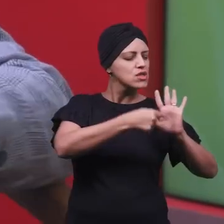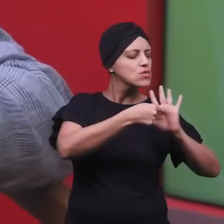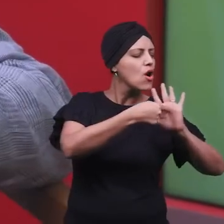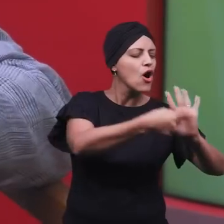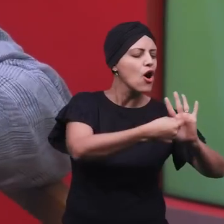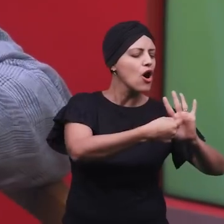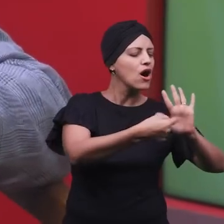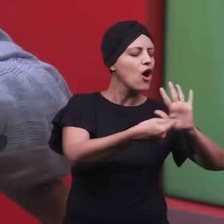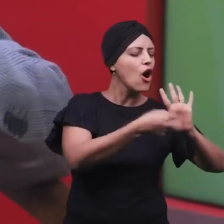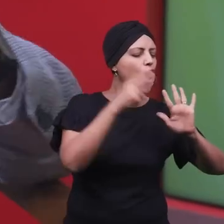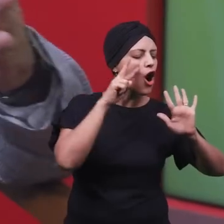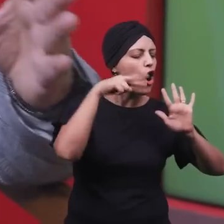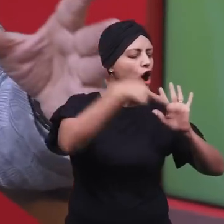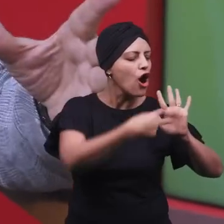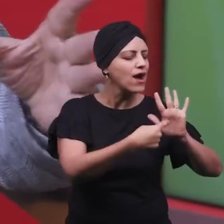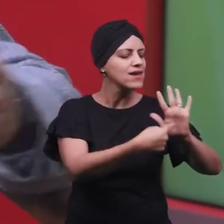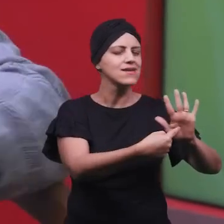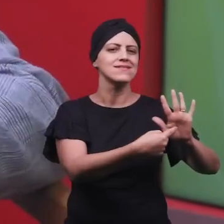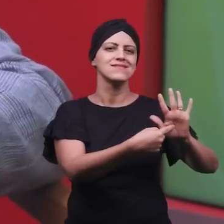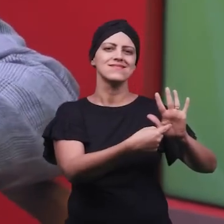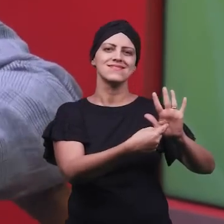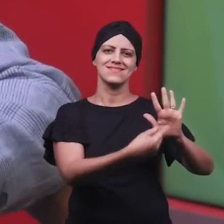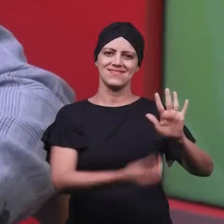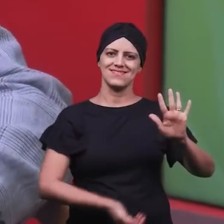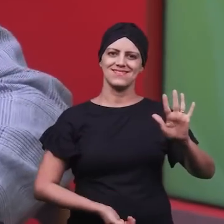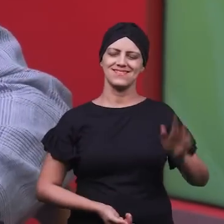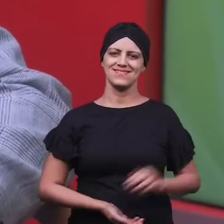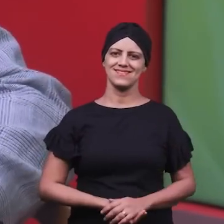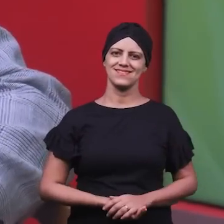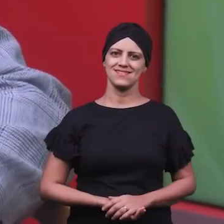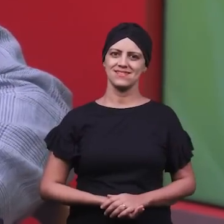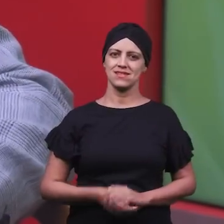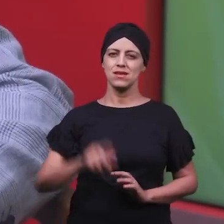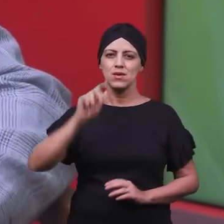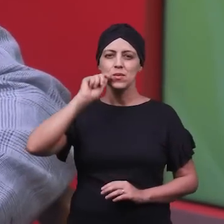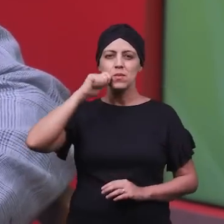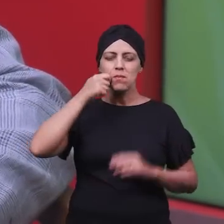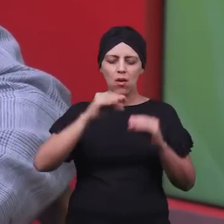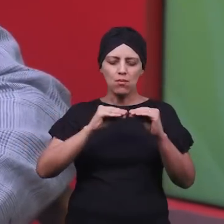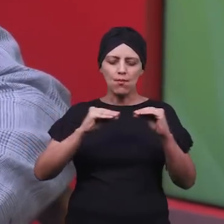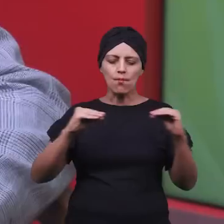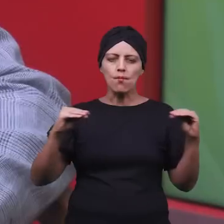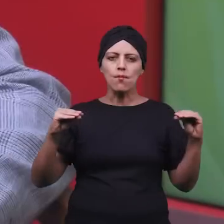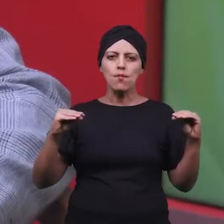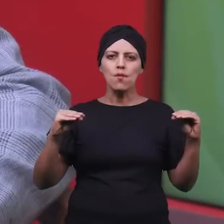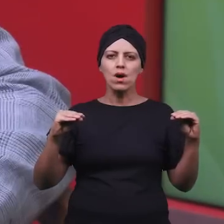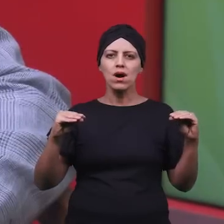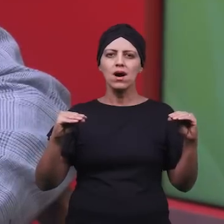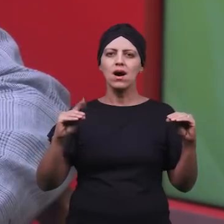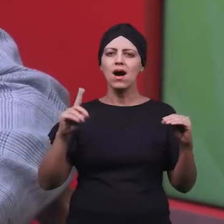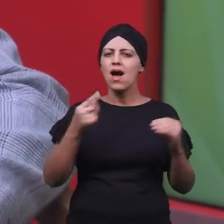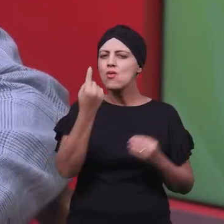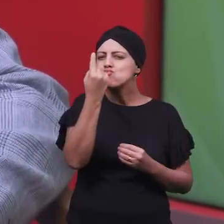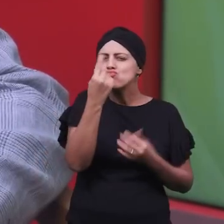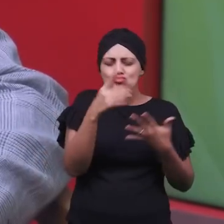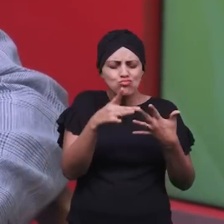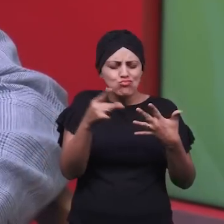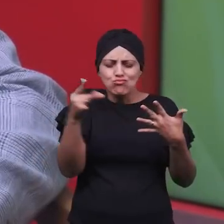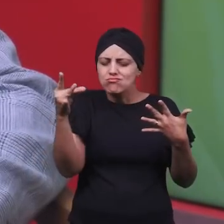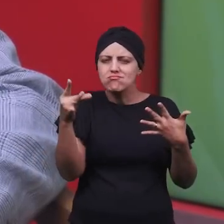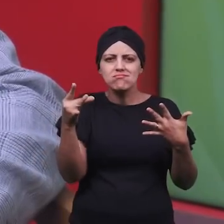é? Esse detalhe que você citou, o pão sem fermento, é um